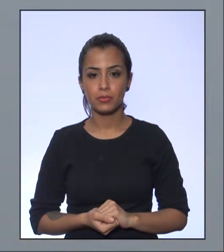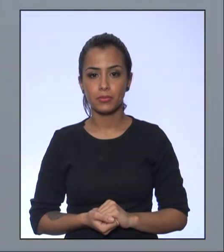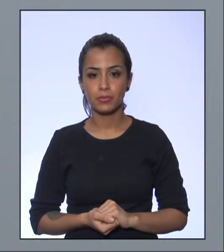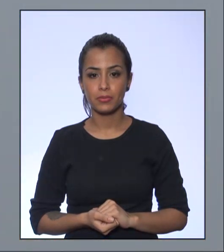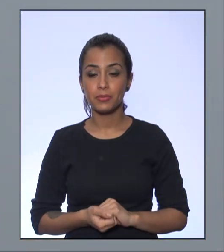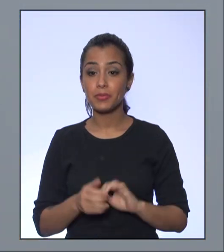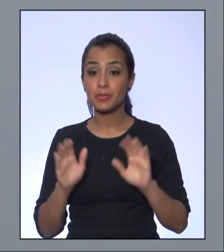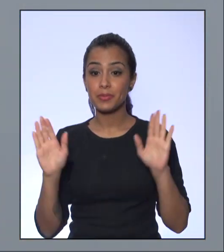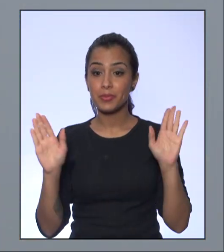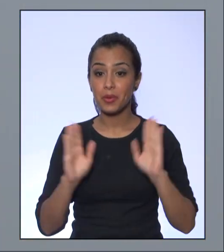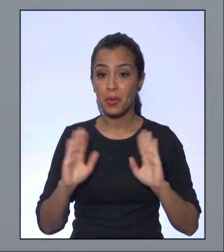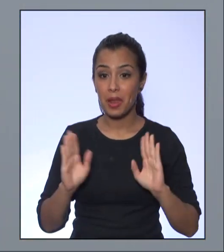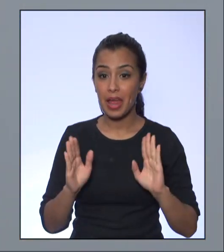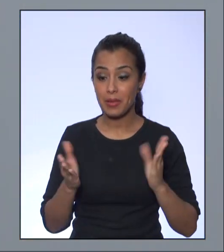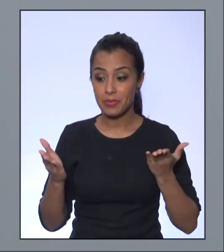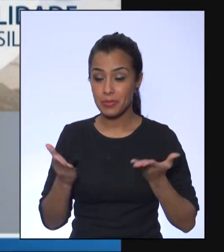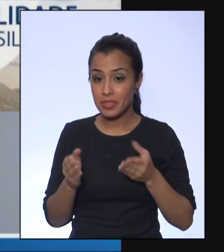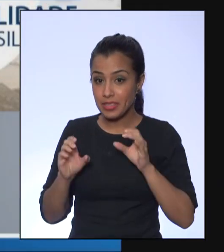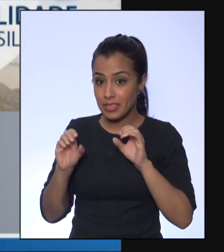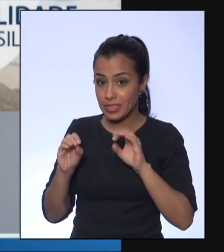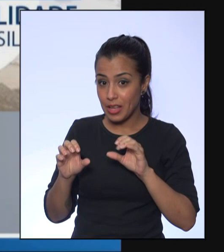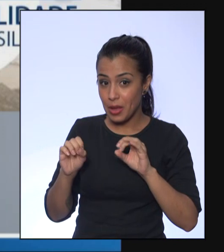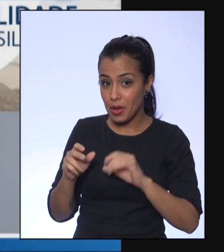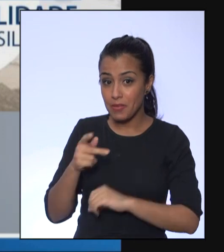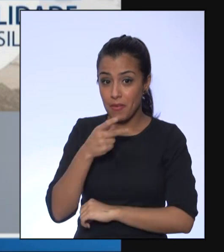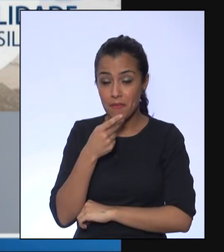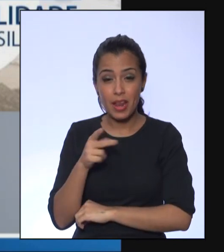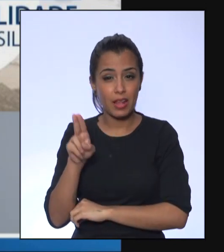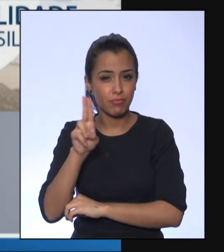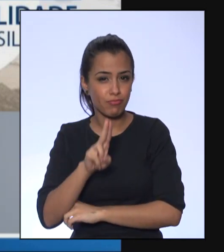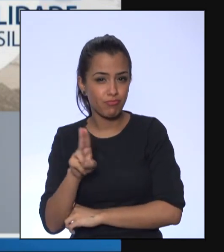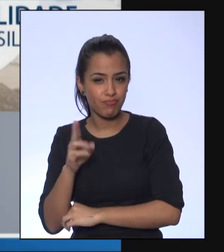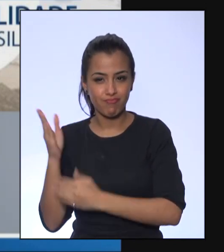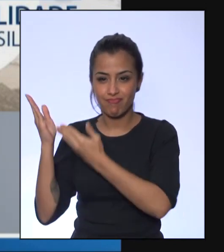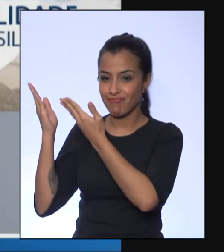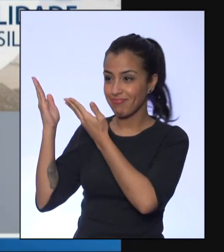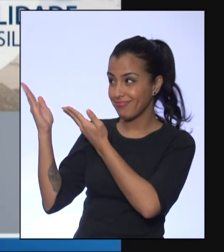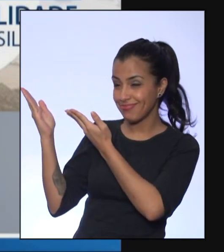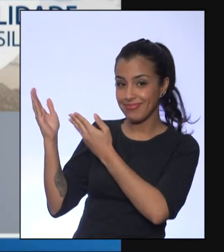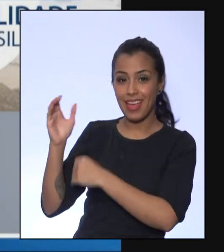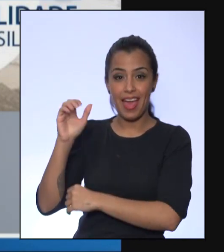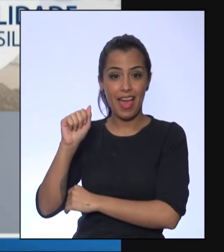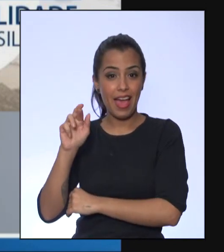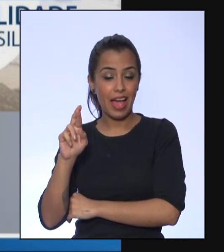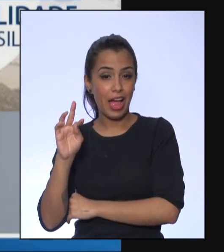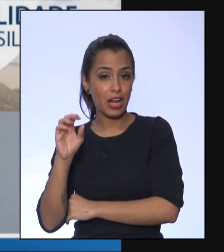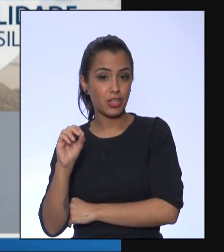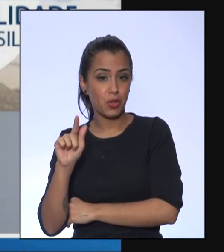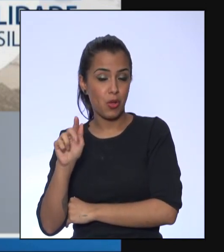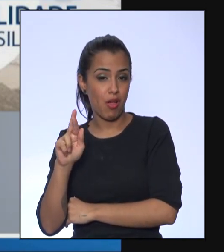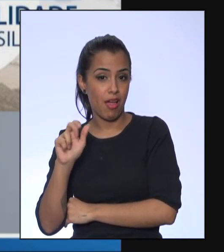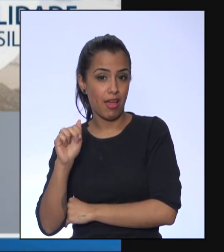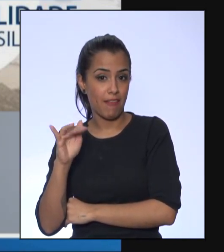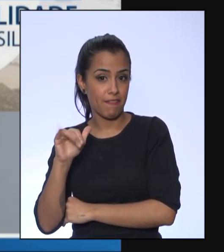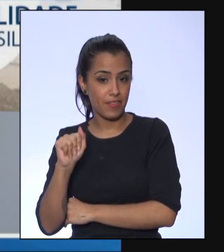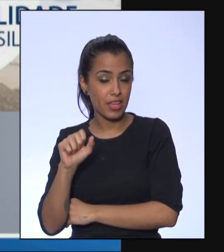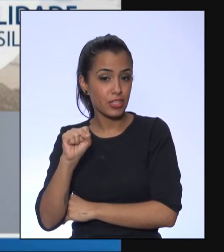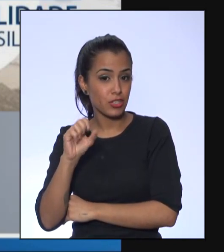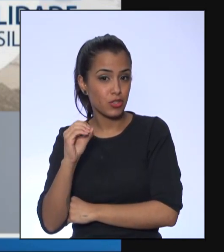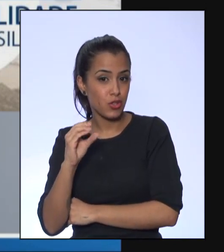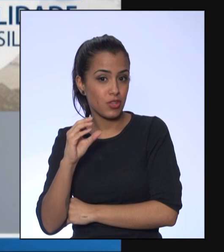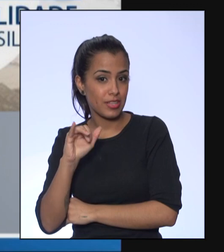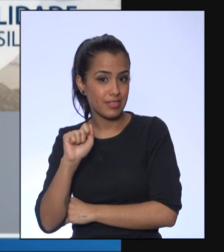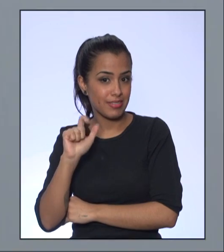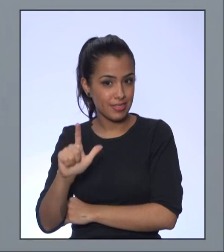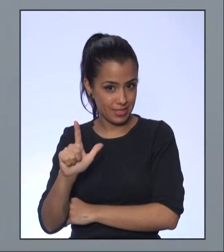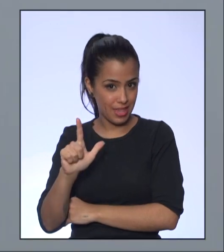Olá! Nesta aula falaremos sobre a utilização da cartografia social para a prevenção de riscos ambientais. O